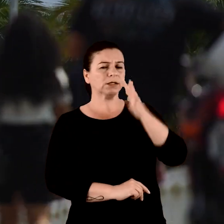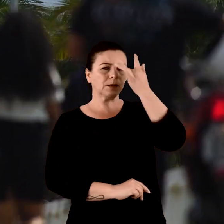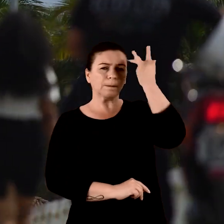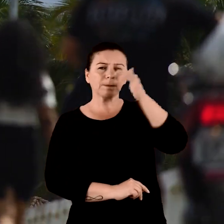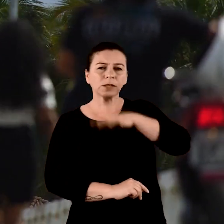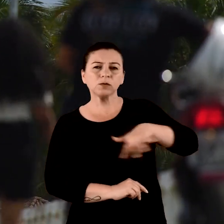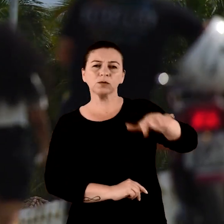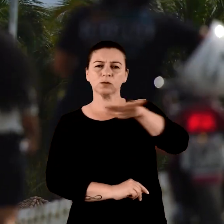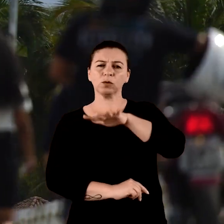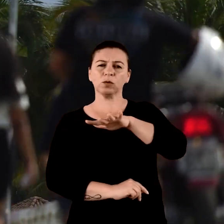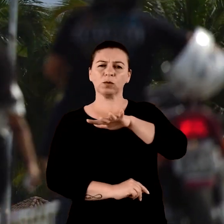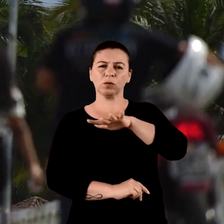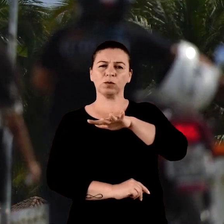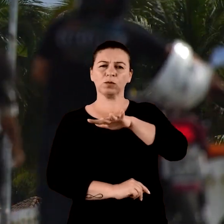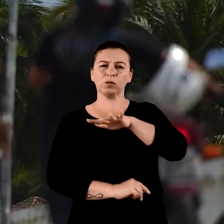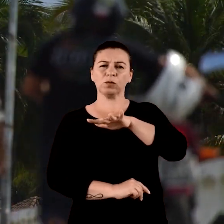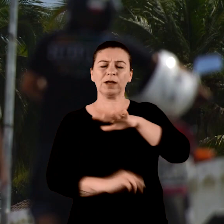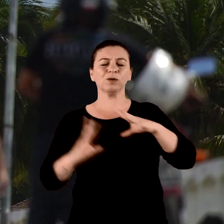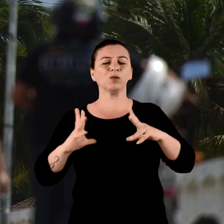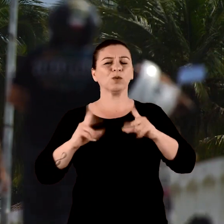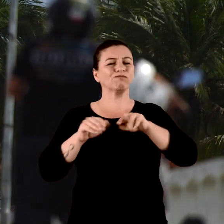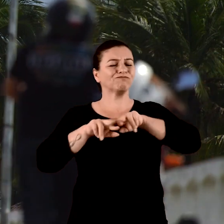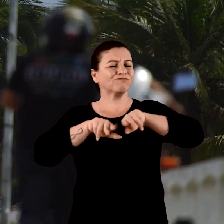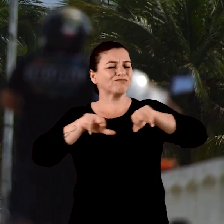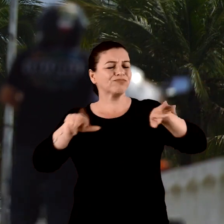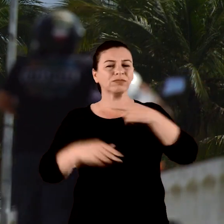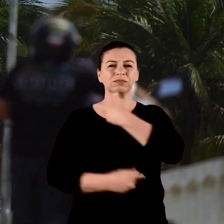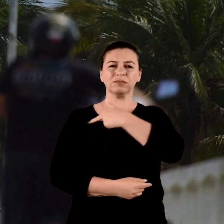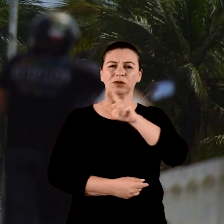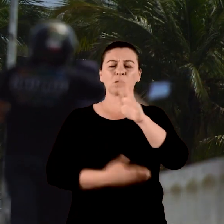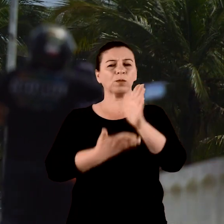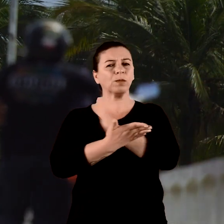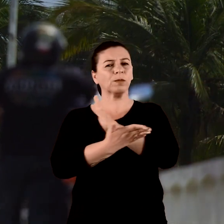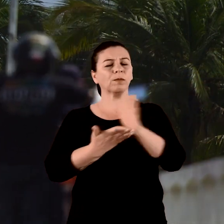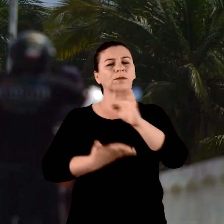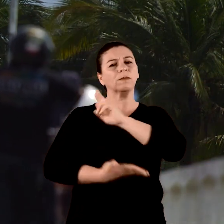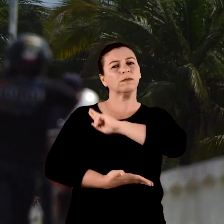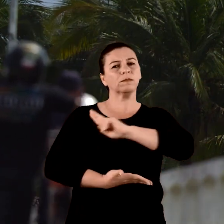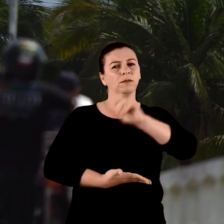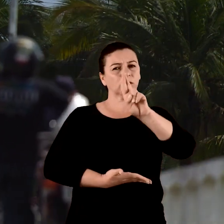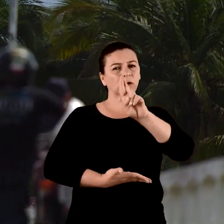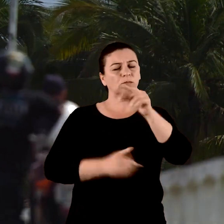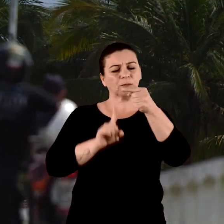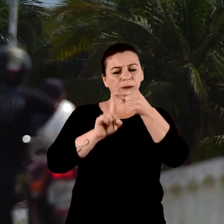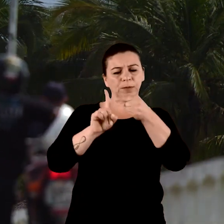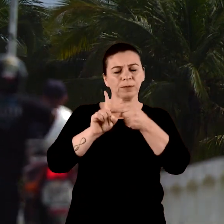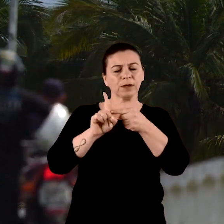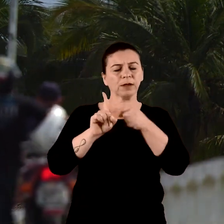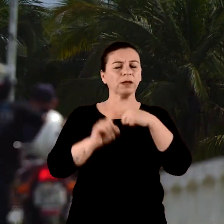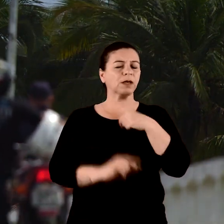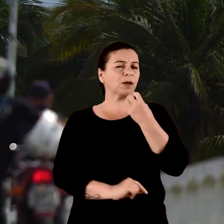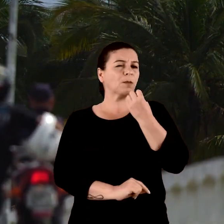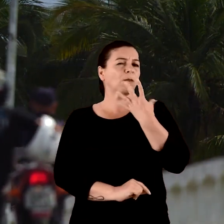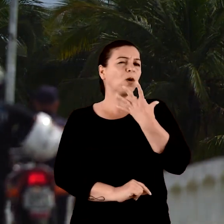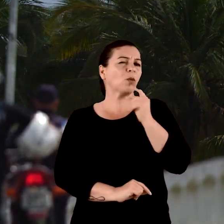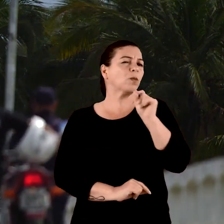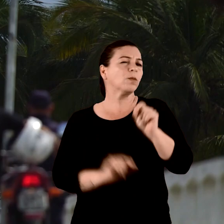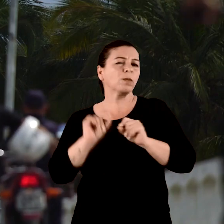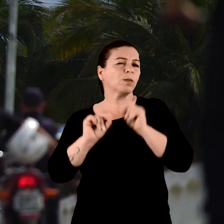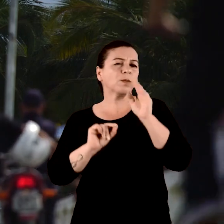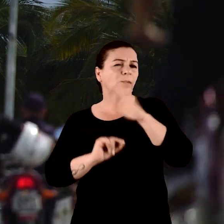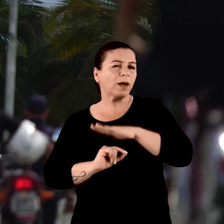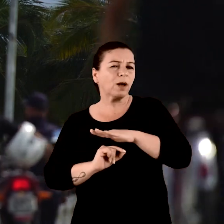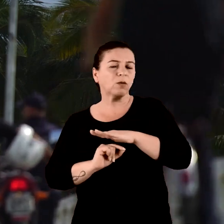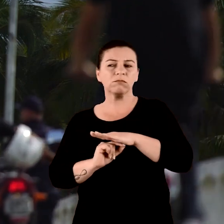Você conhece pessoas de todas e várias religiões. Sim. Alguma religião define quem é bom e quem é